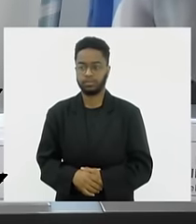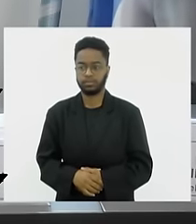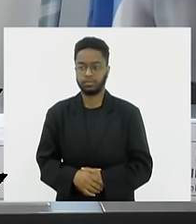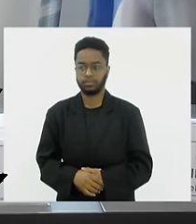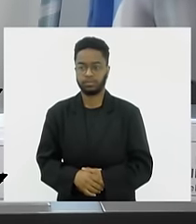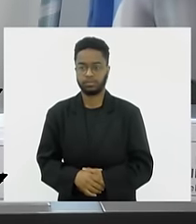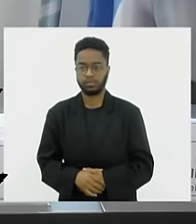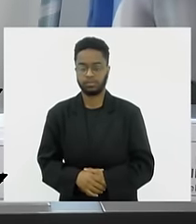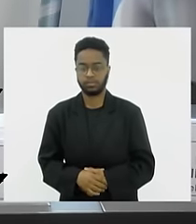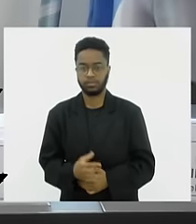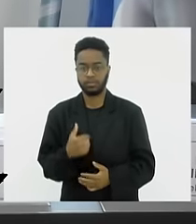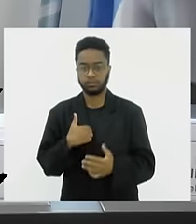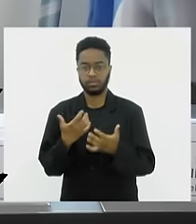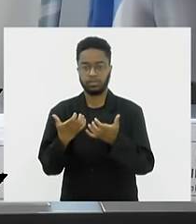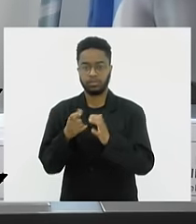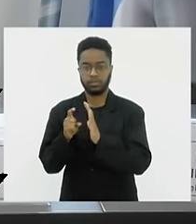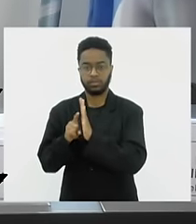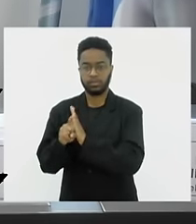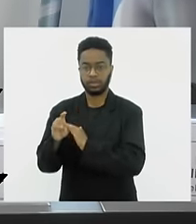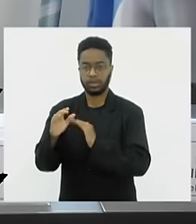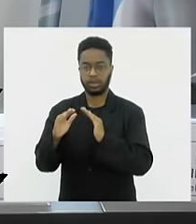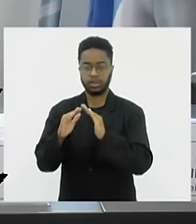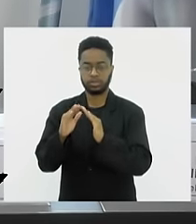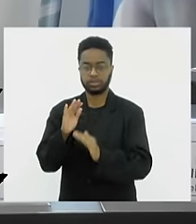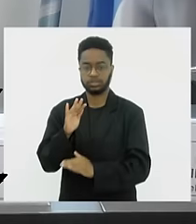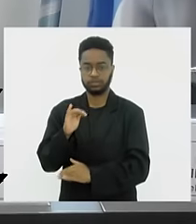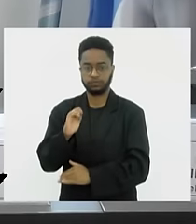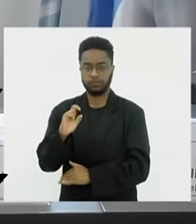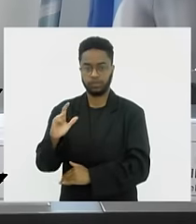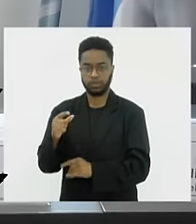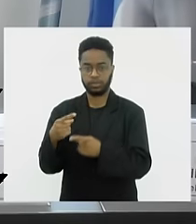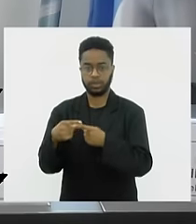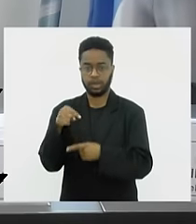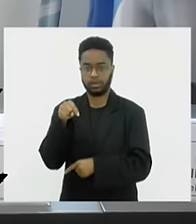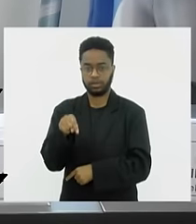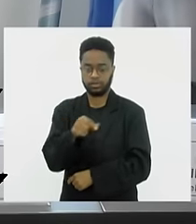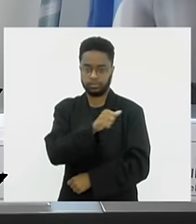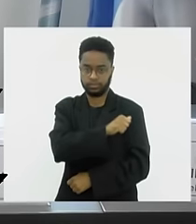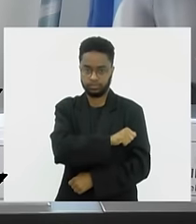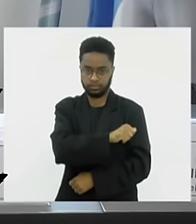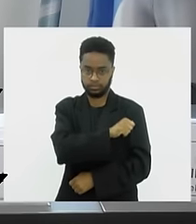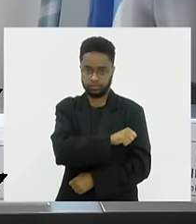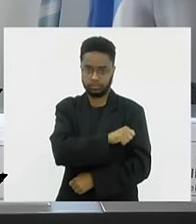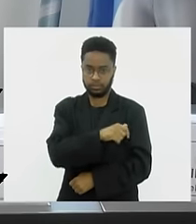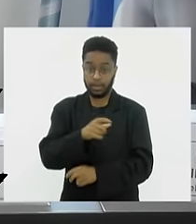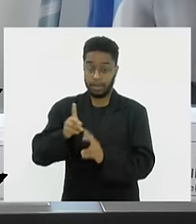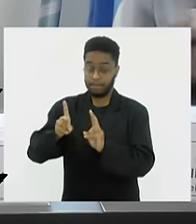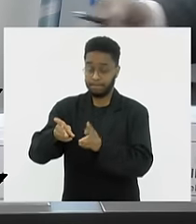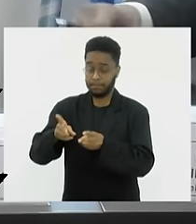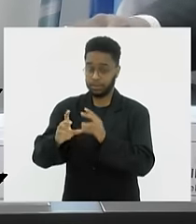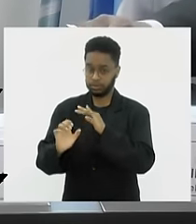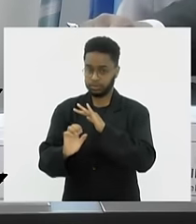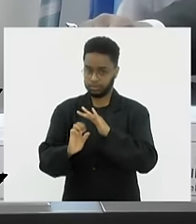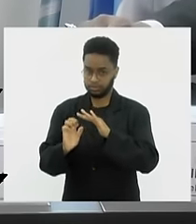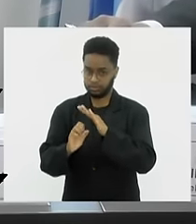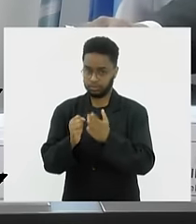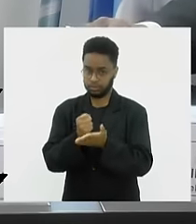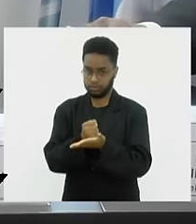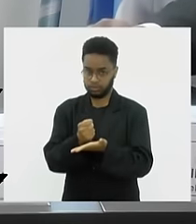quero me dirigir à Casa Civil. Só no Rio de Janeiro, a mesma empresa ou consórcio